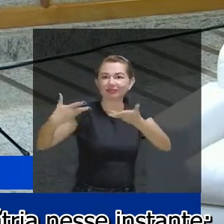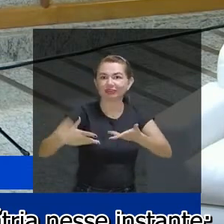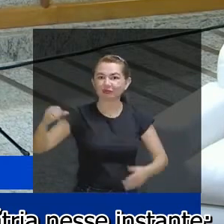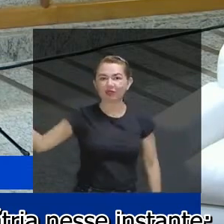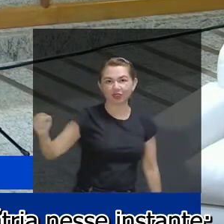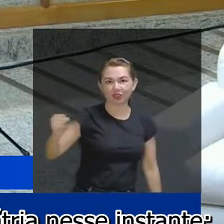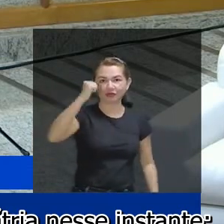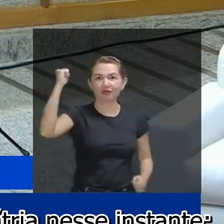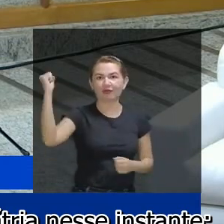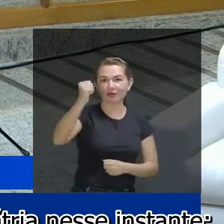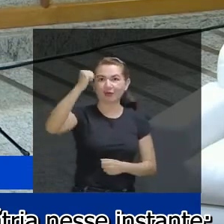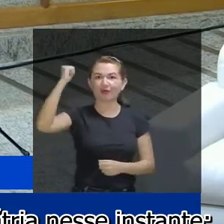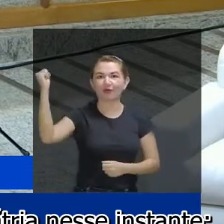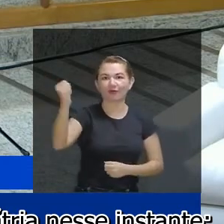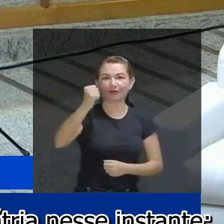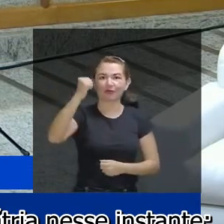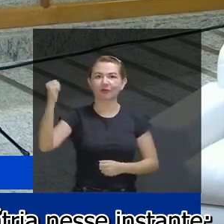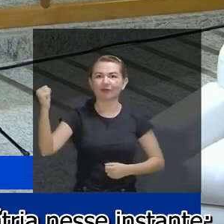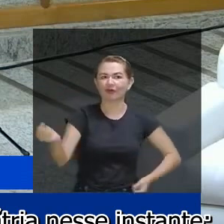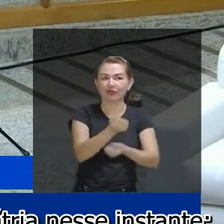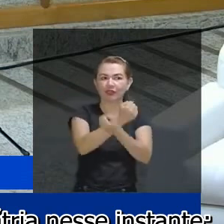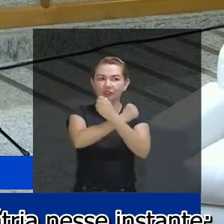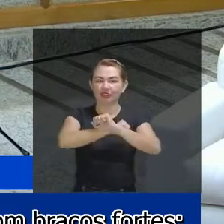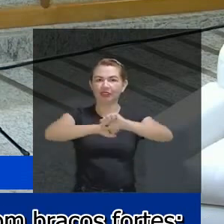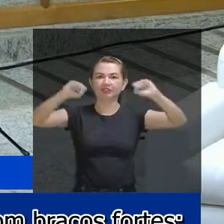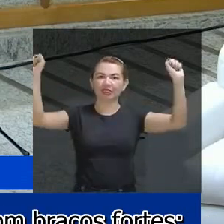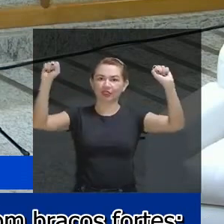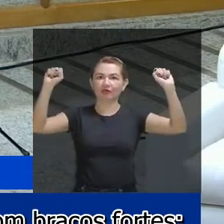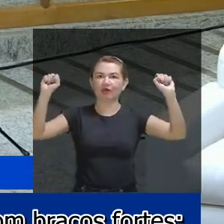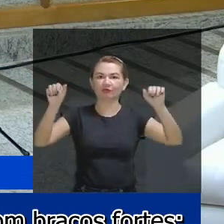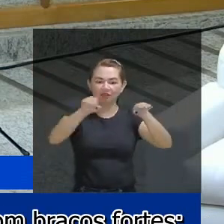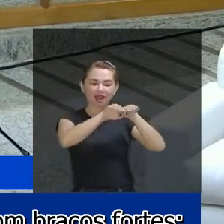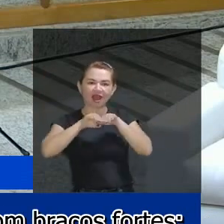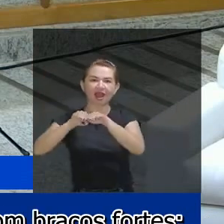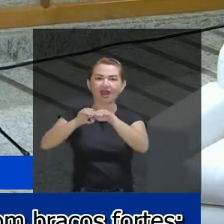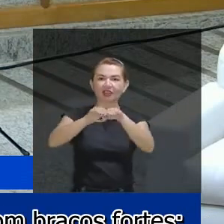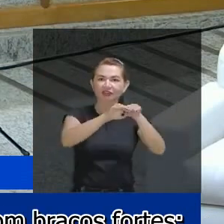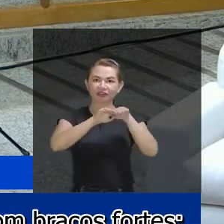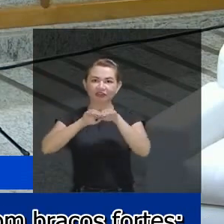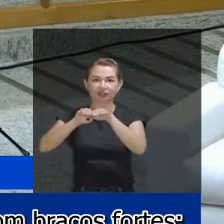instante. Se o penhor desta